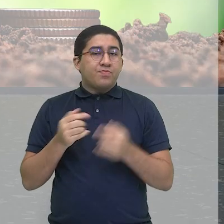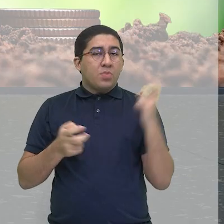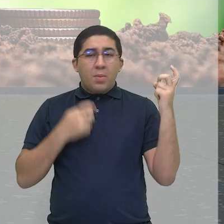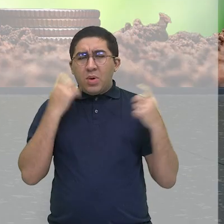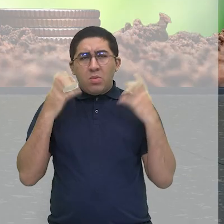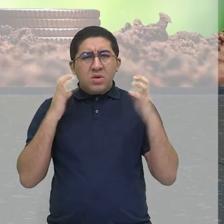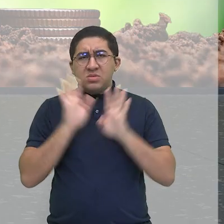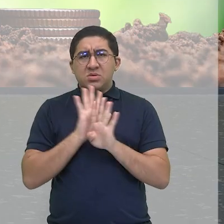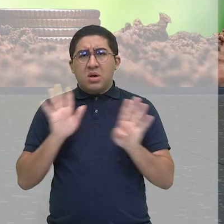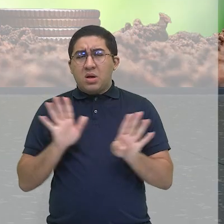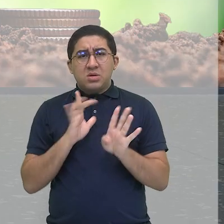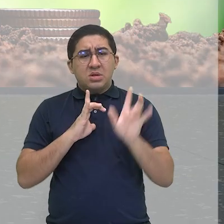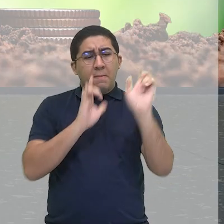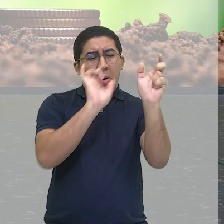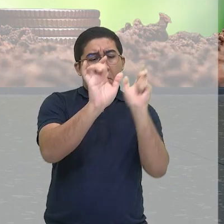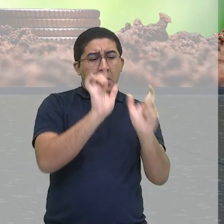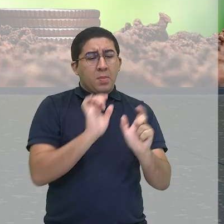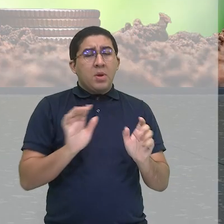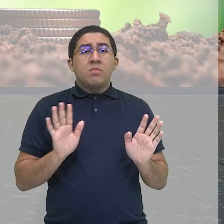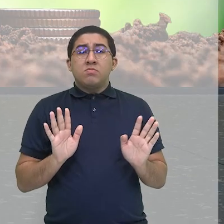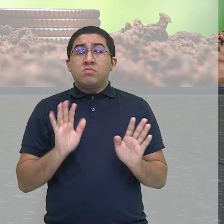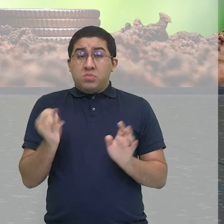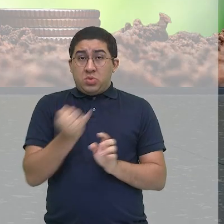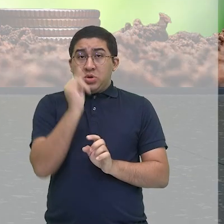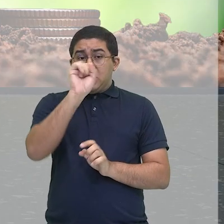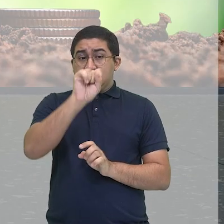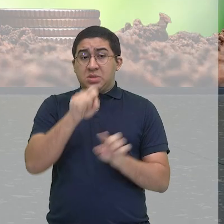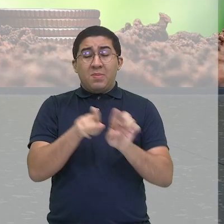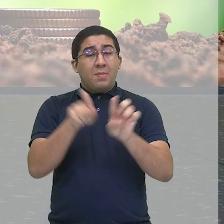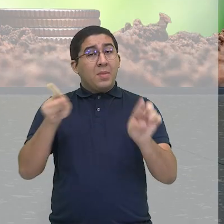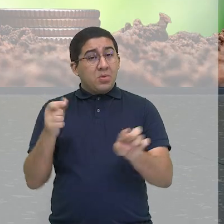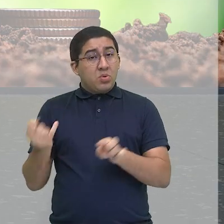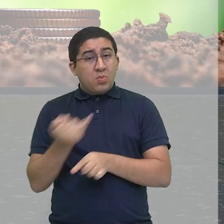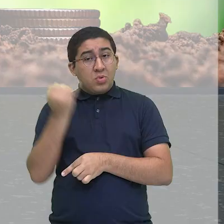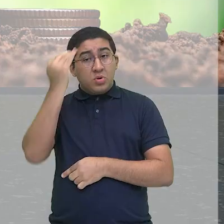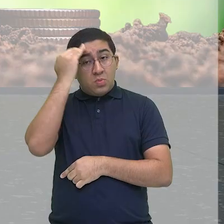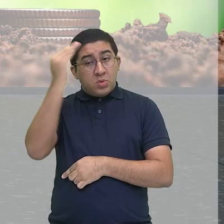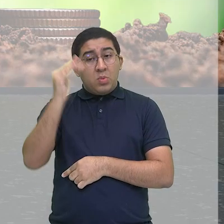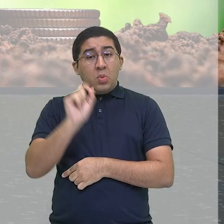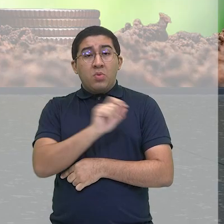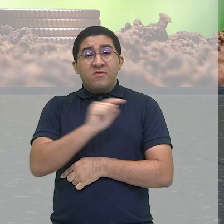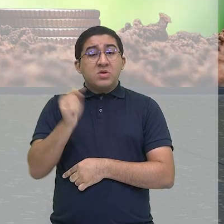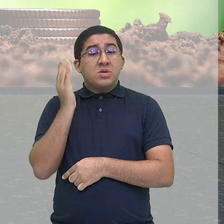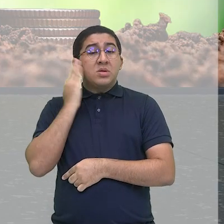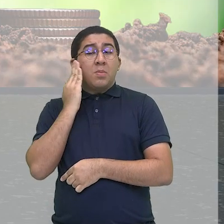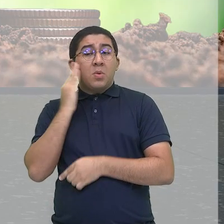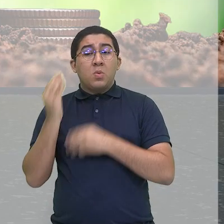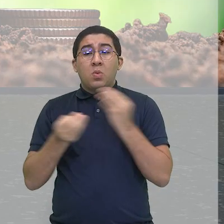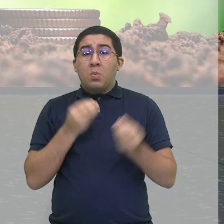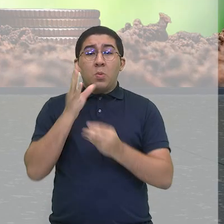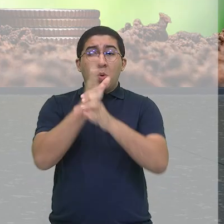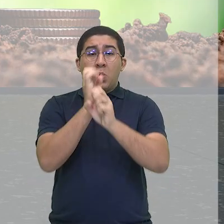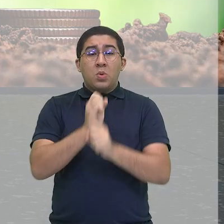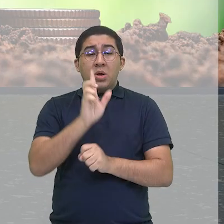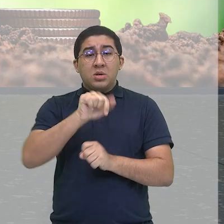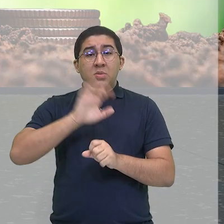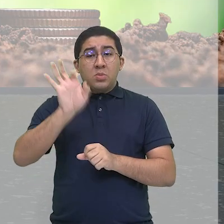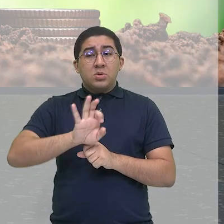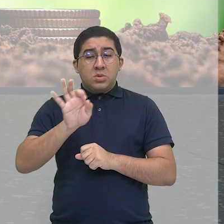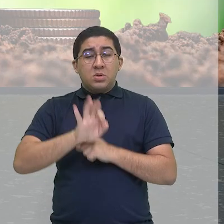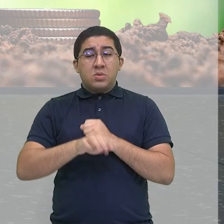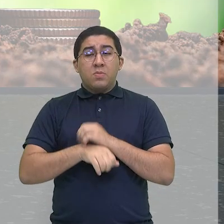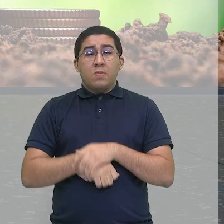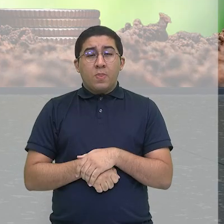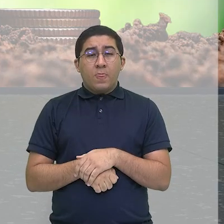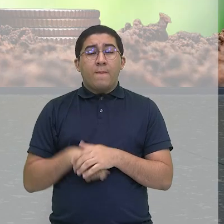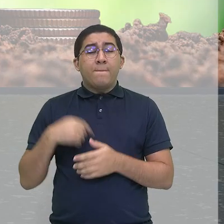preocupar muito com a nomenclatura, ela é importante, mas o importante mesmo é que você saiba como calcular a taxa de variação. Então, a